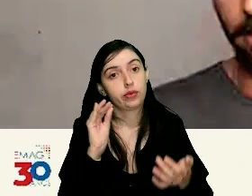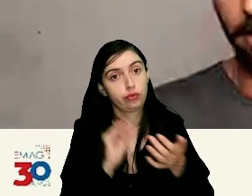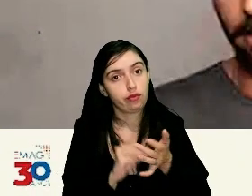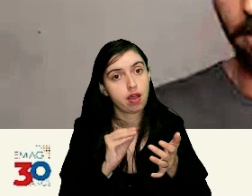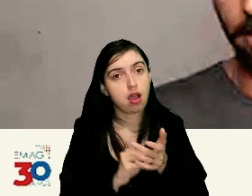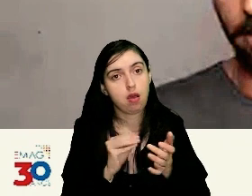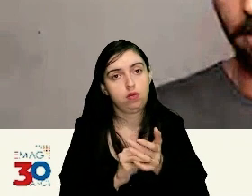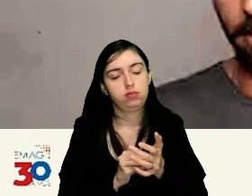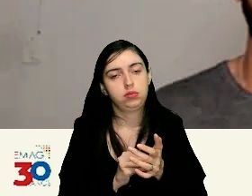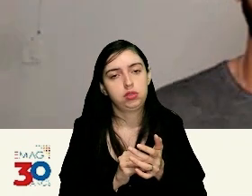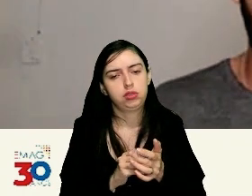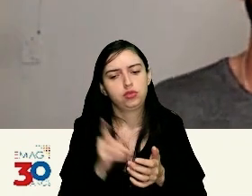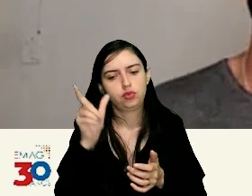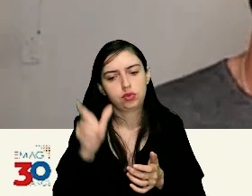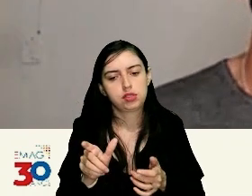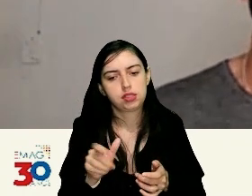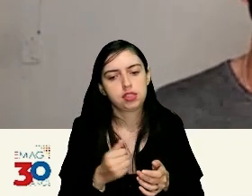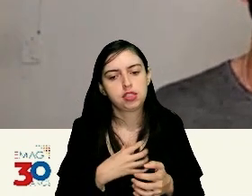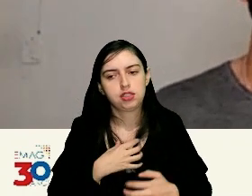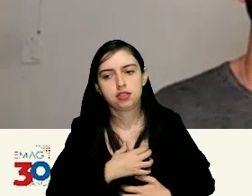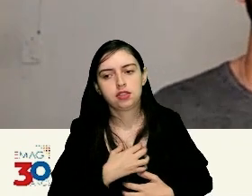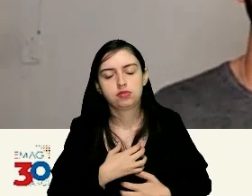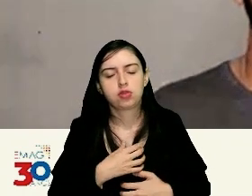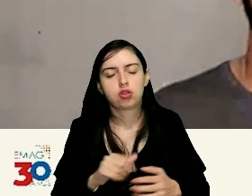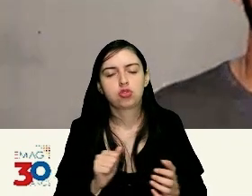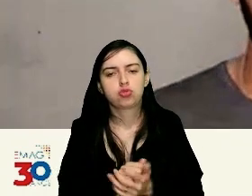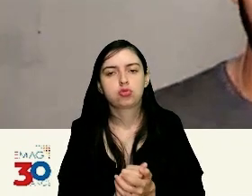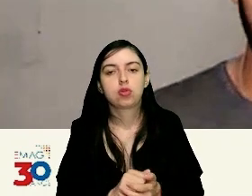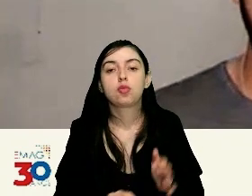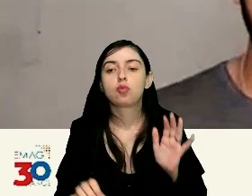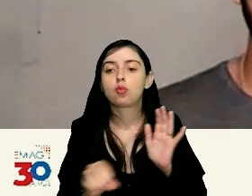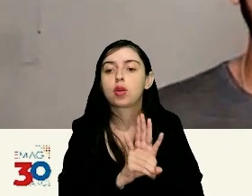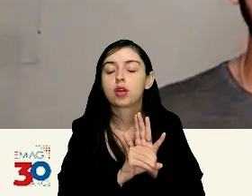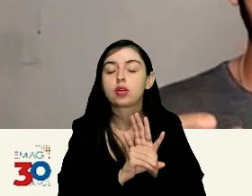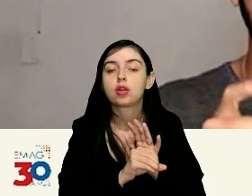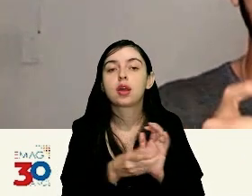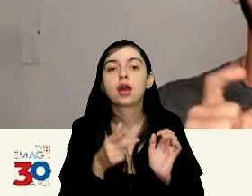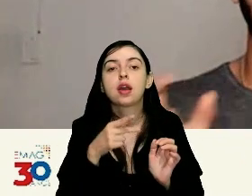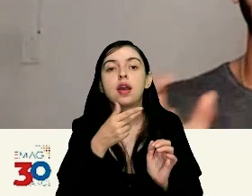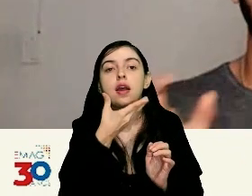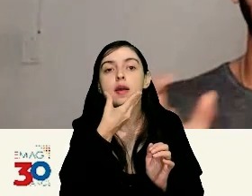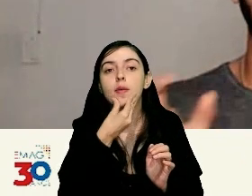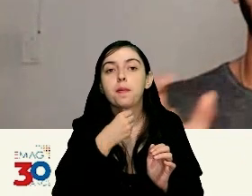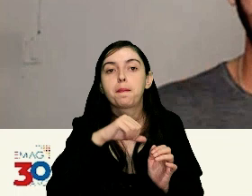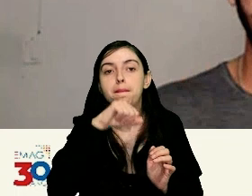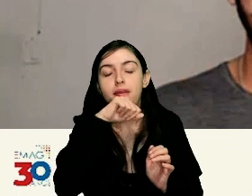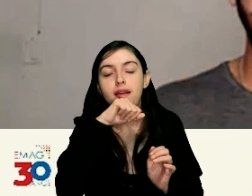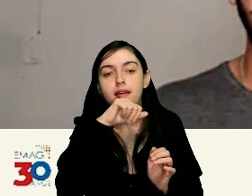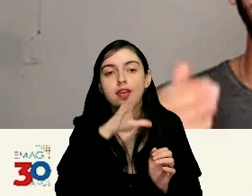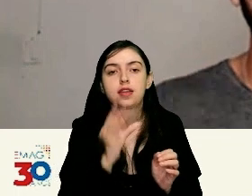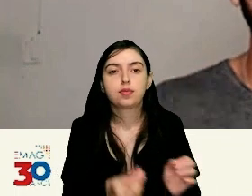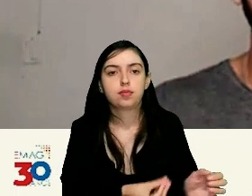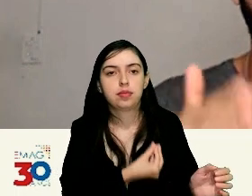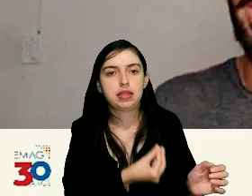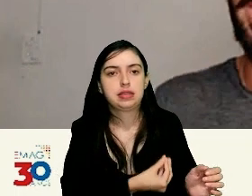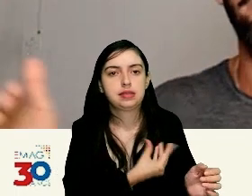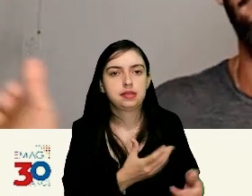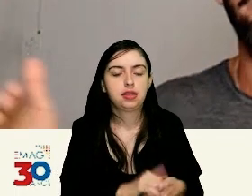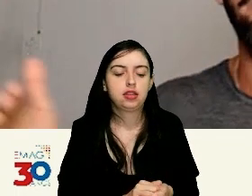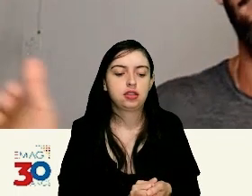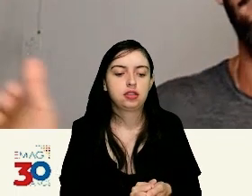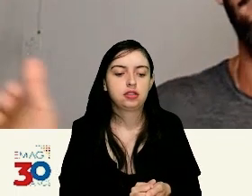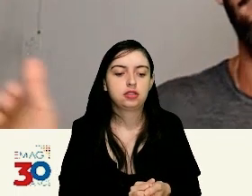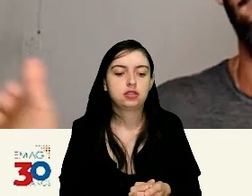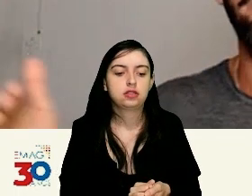assim como eu, se intitula como um pai ativo, maravilha. Mas saiba que esse pai ativo, ele diz que falta